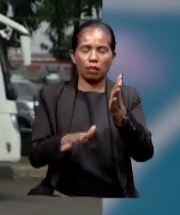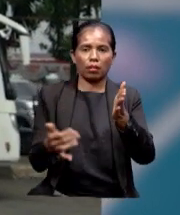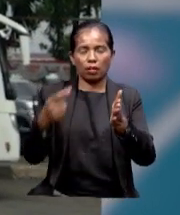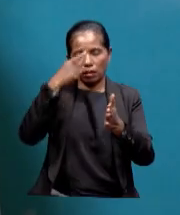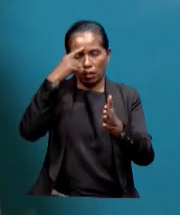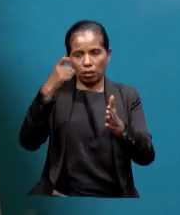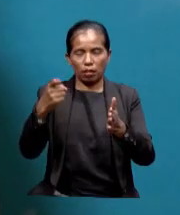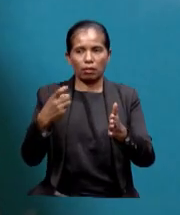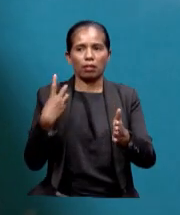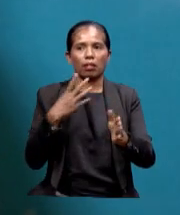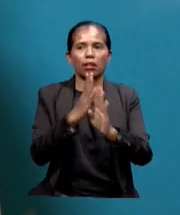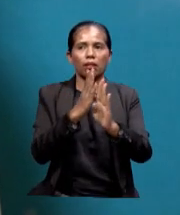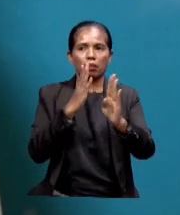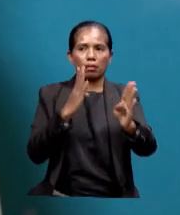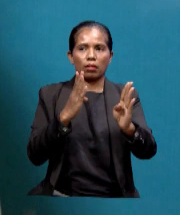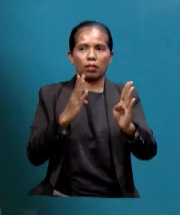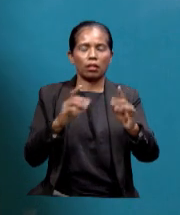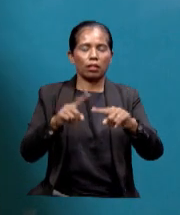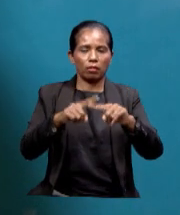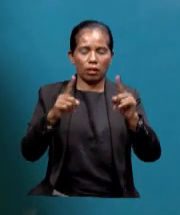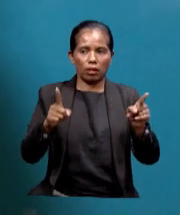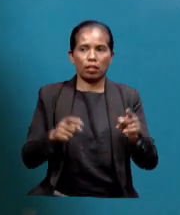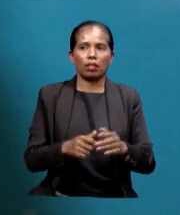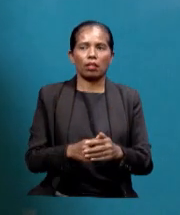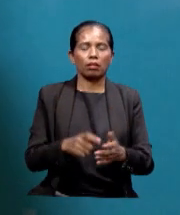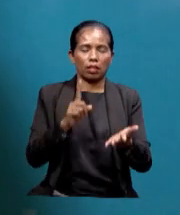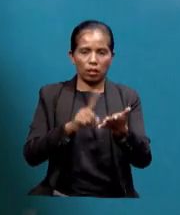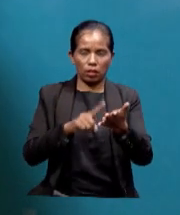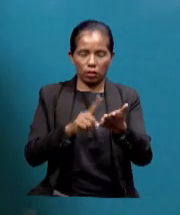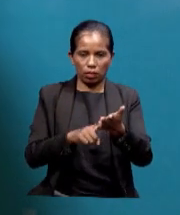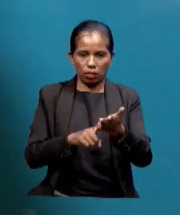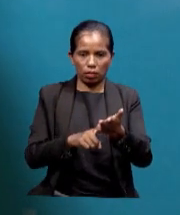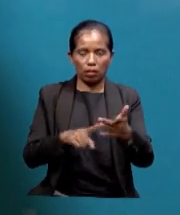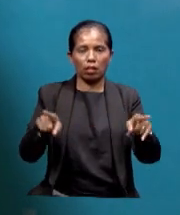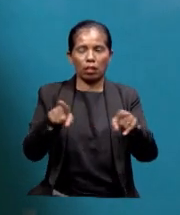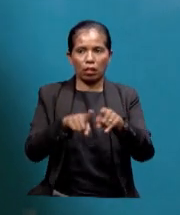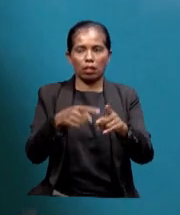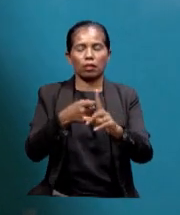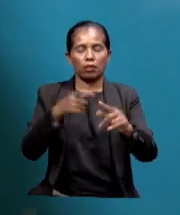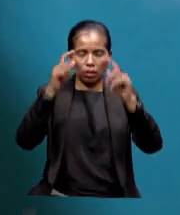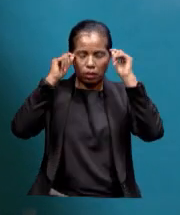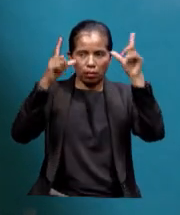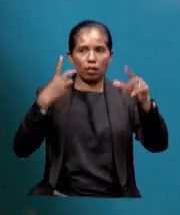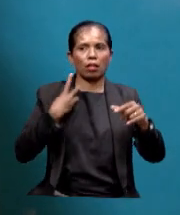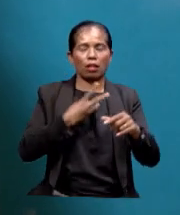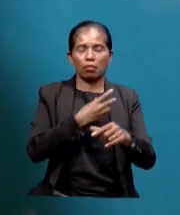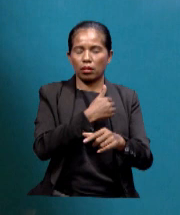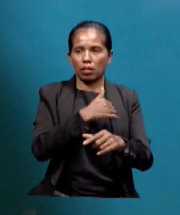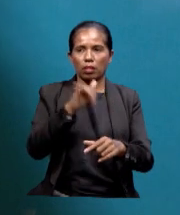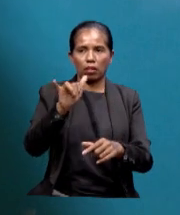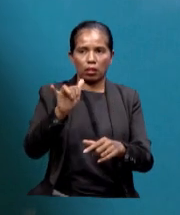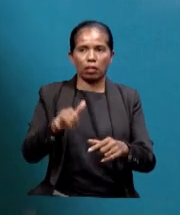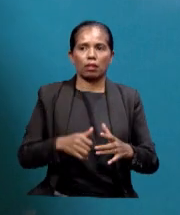tambah kondisau bis fasilidades lane sang mebe idane se ihala diskusau ni larang I husi parti Timor Leste ami sida konkorda parti